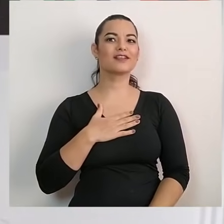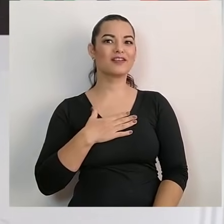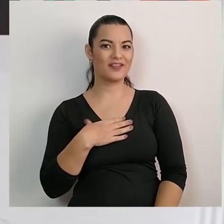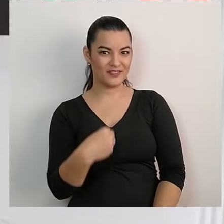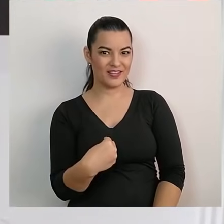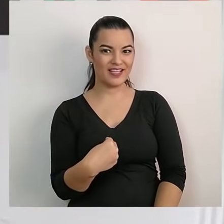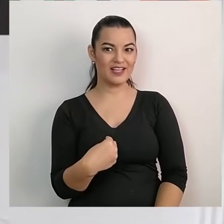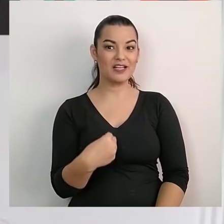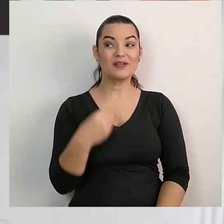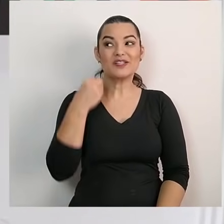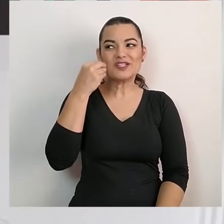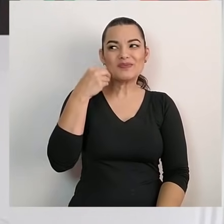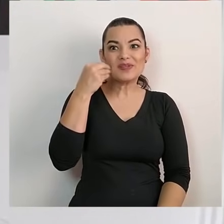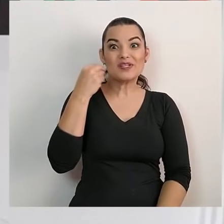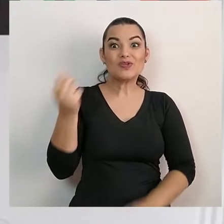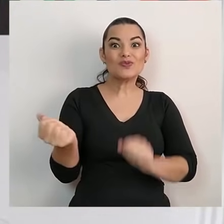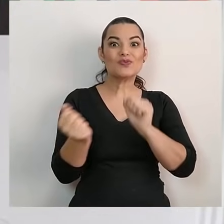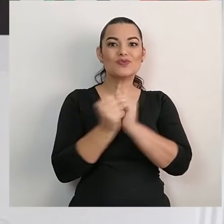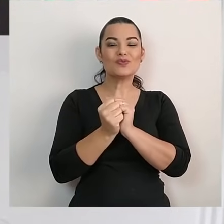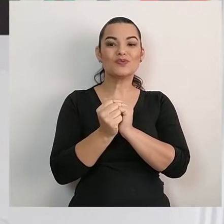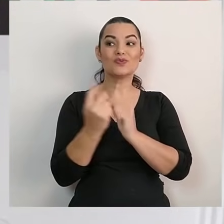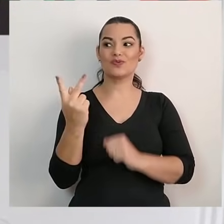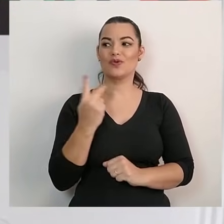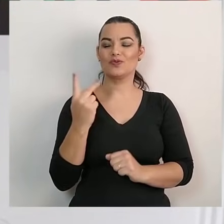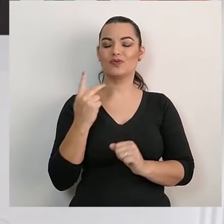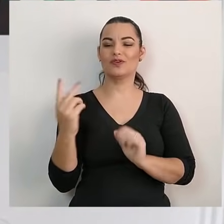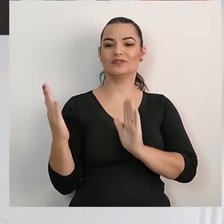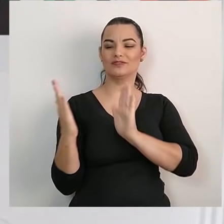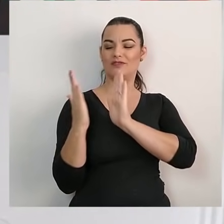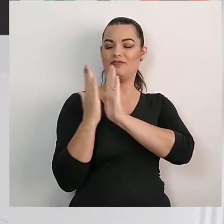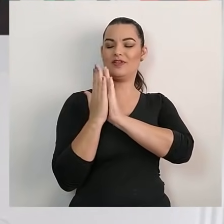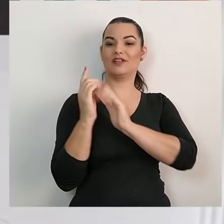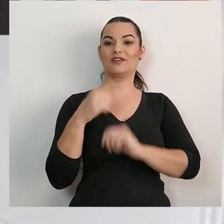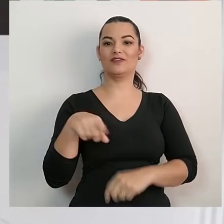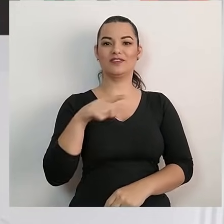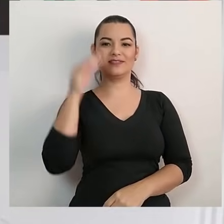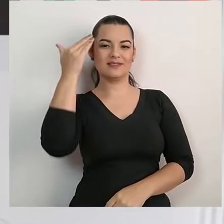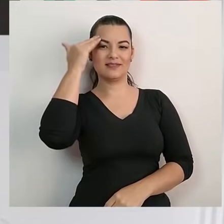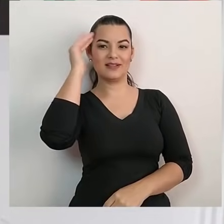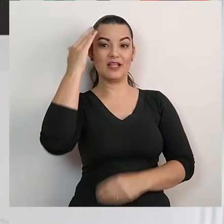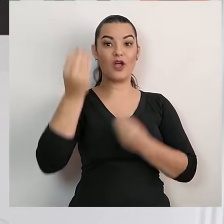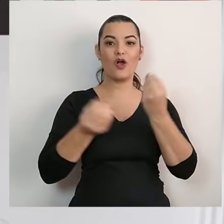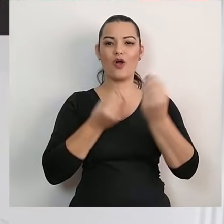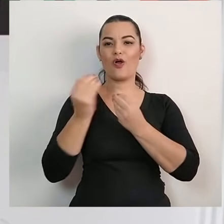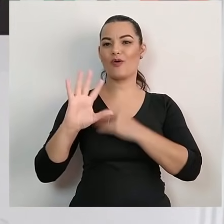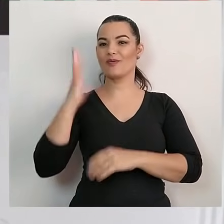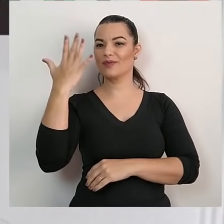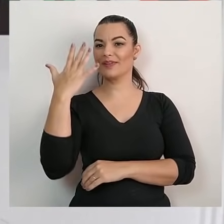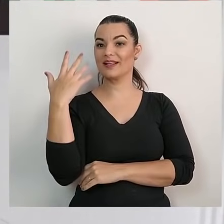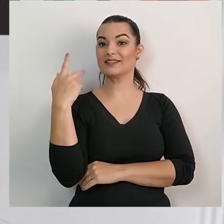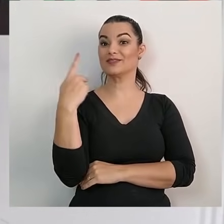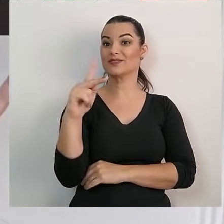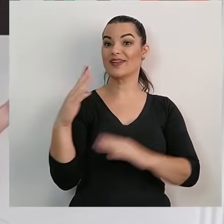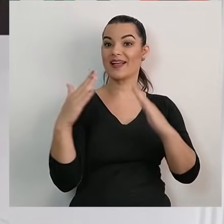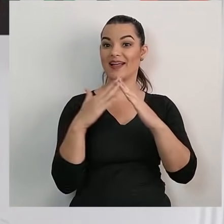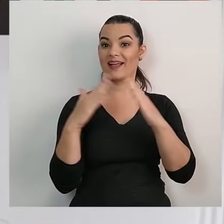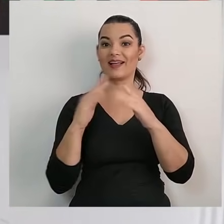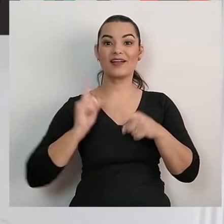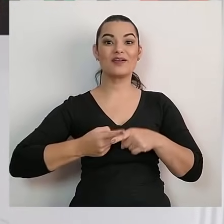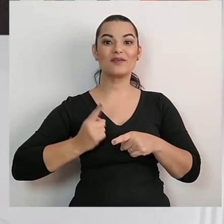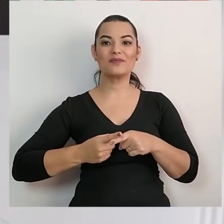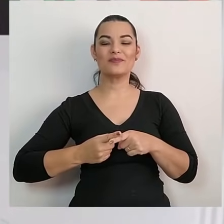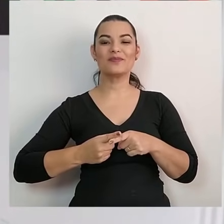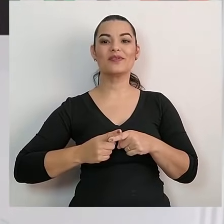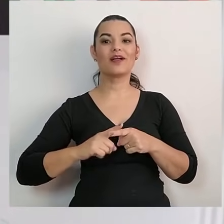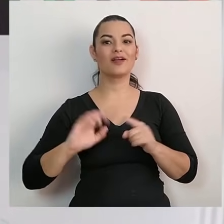nós experimentarmos isso frente a frente e vocês entenderem como vai acontecer aí na casa de vocês, porque isso vai